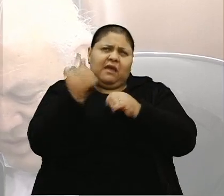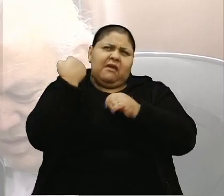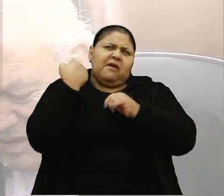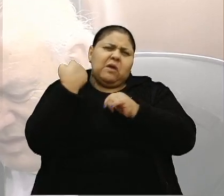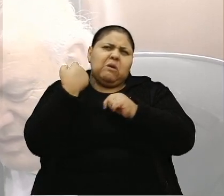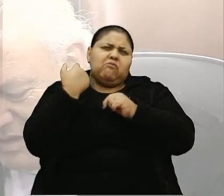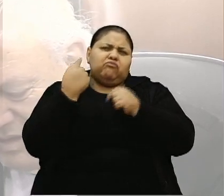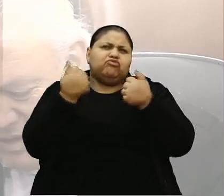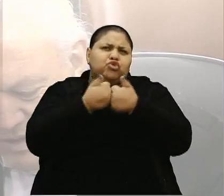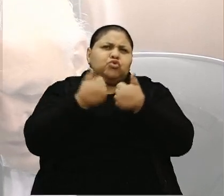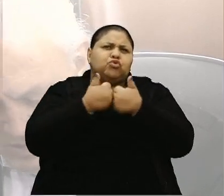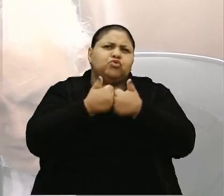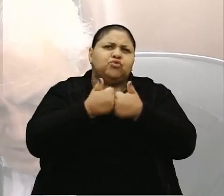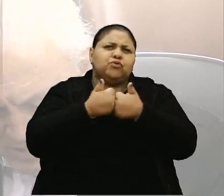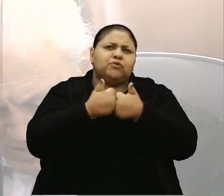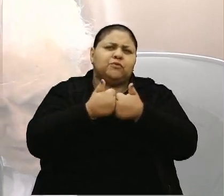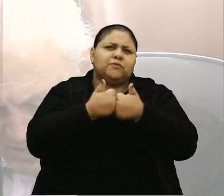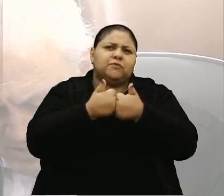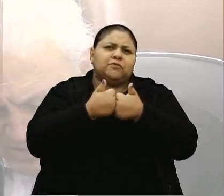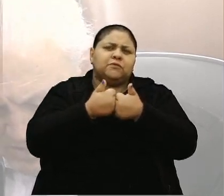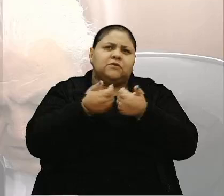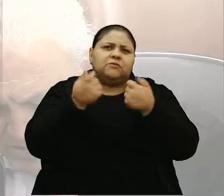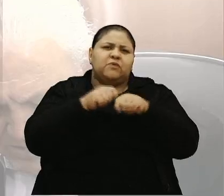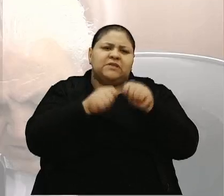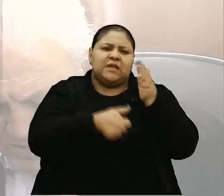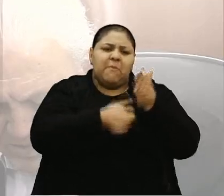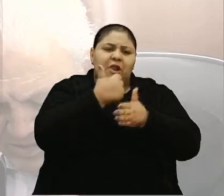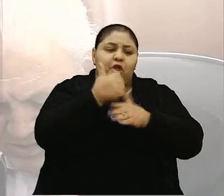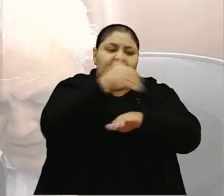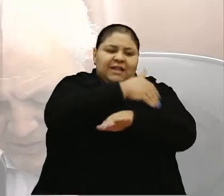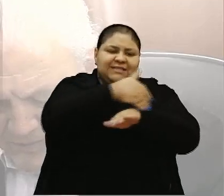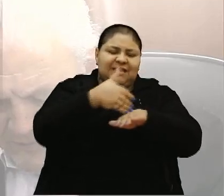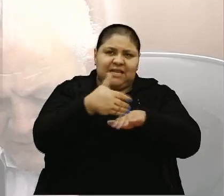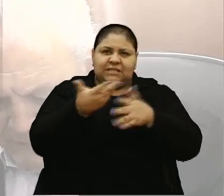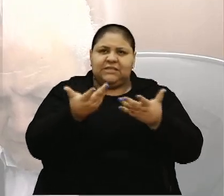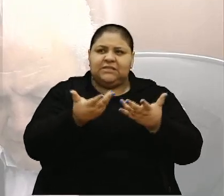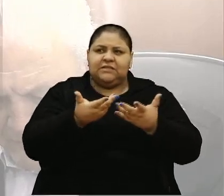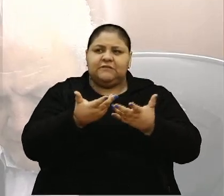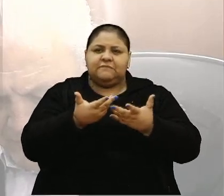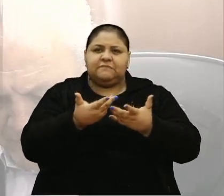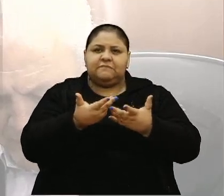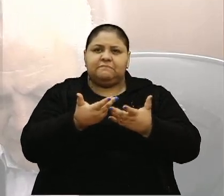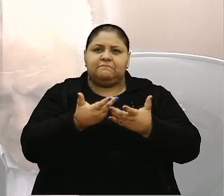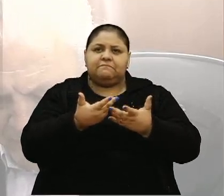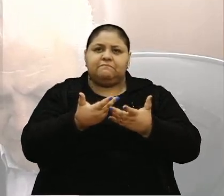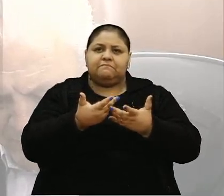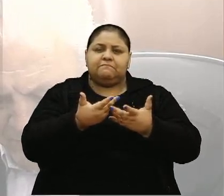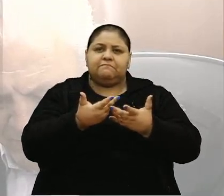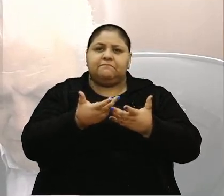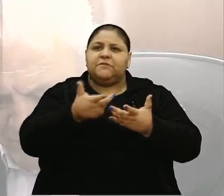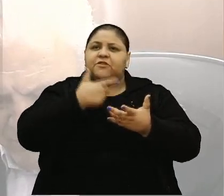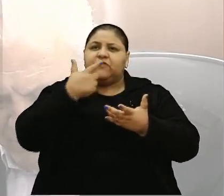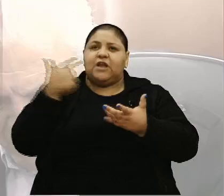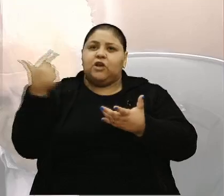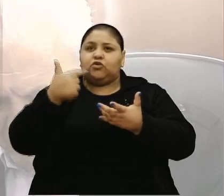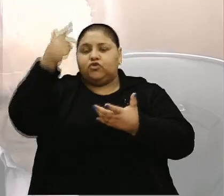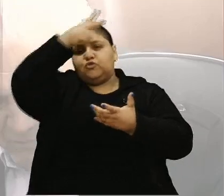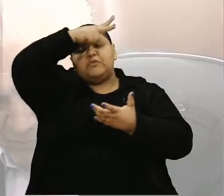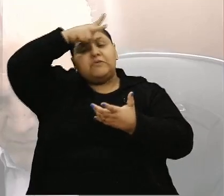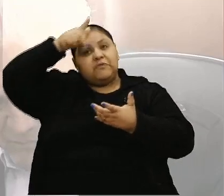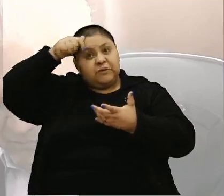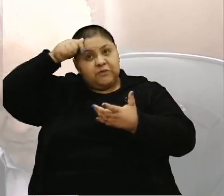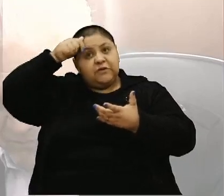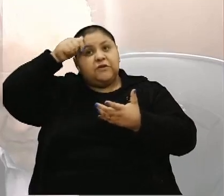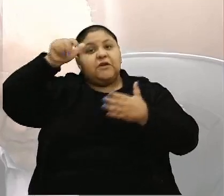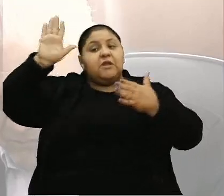e precisava melhorar a estrada, a rua, né, Maria? E eu disse, não, vou falar com o subprefeito. A Maria disse, ele